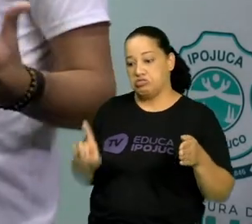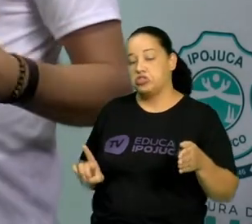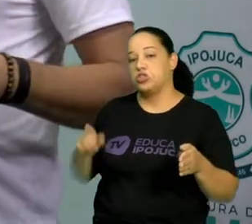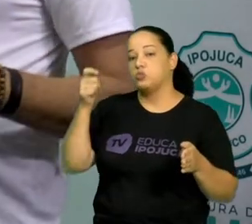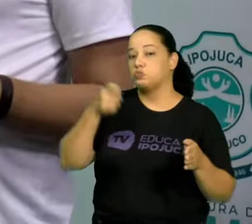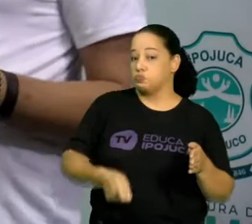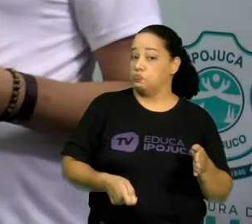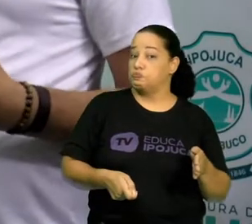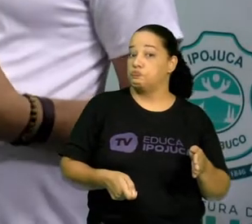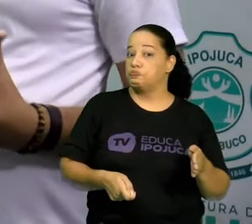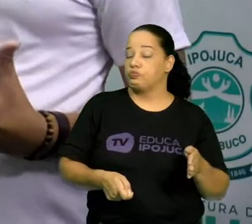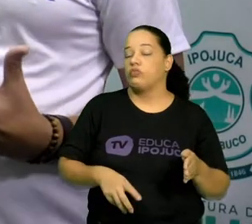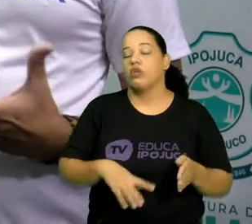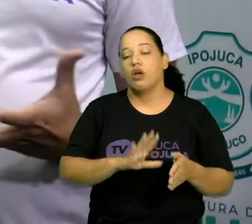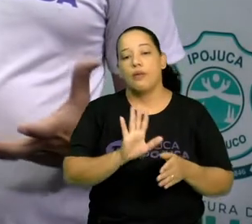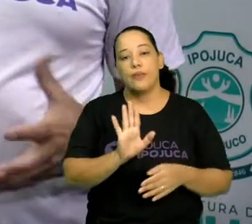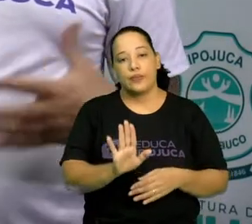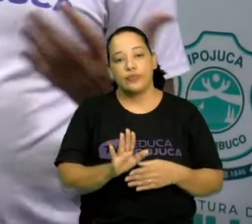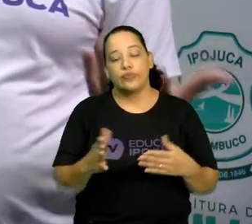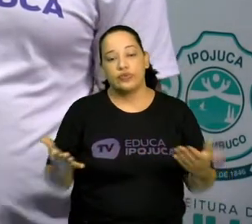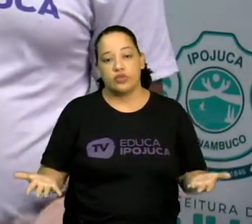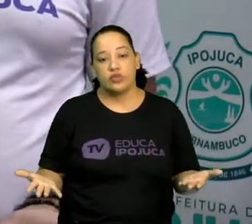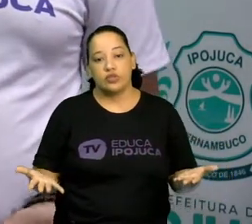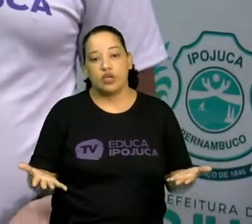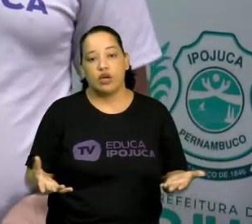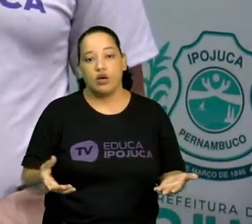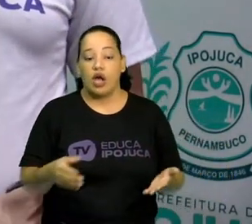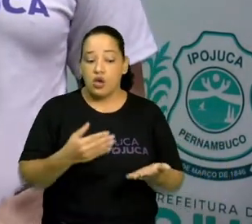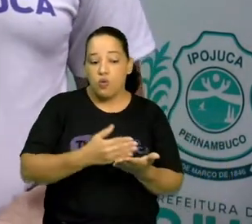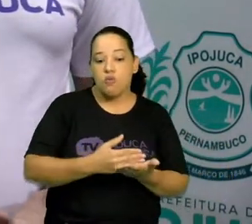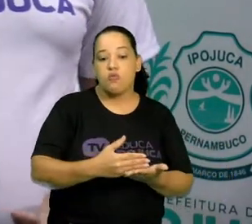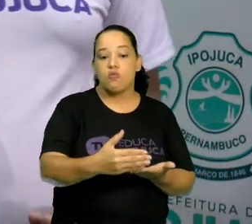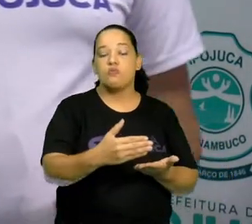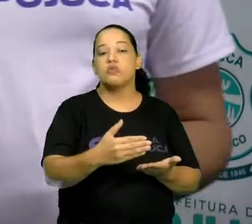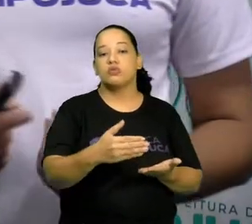rígidos. Então, o circo ele surge aí,